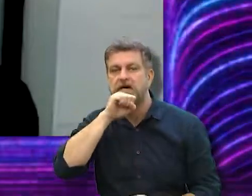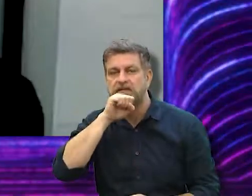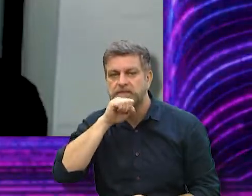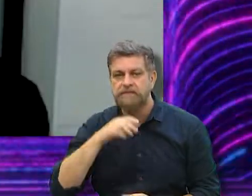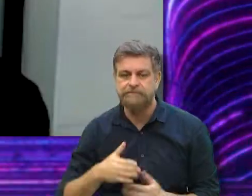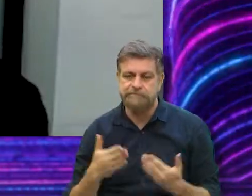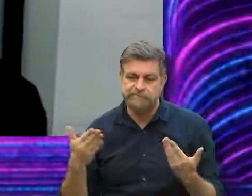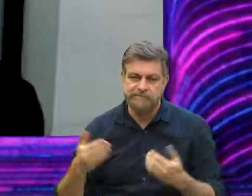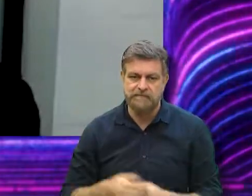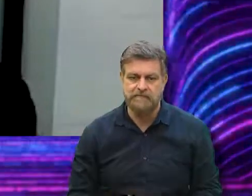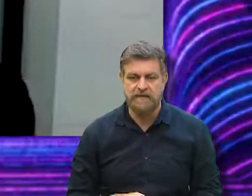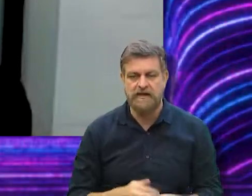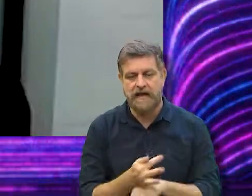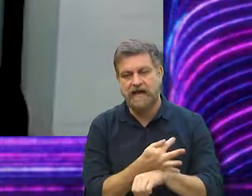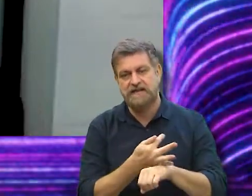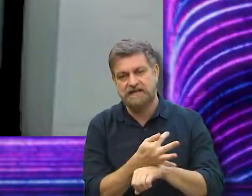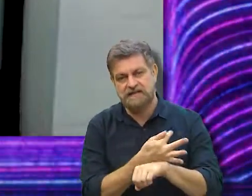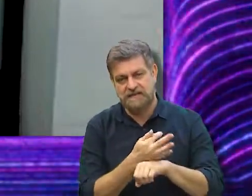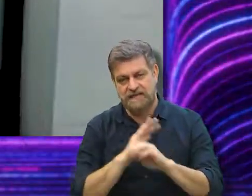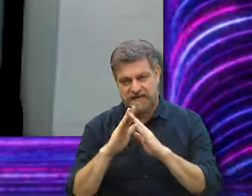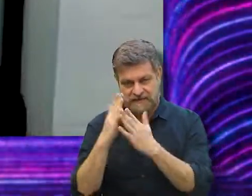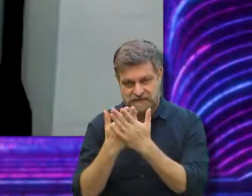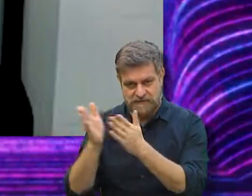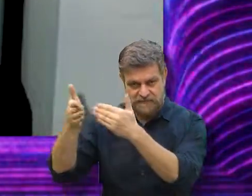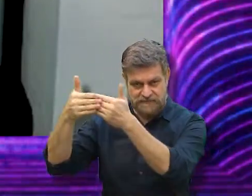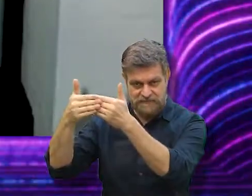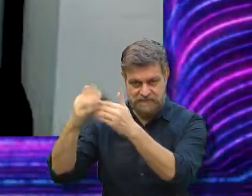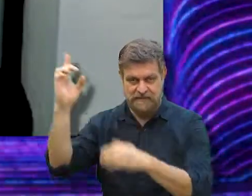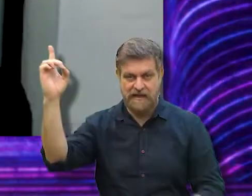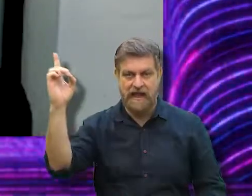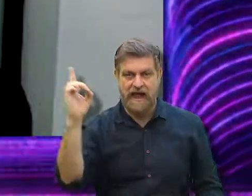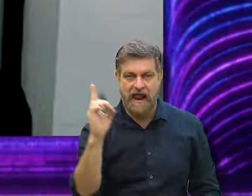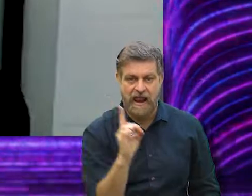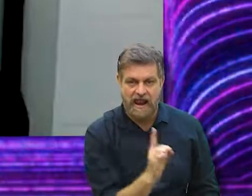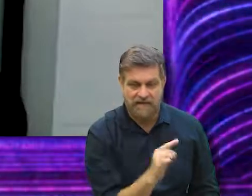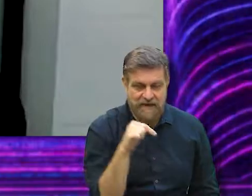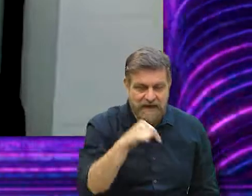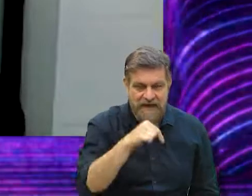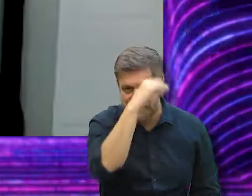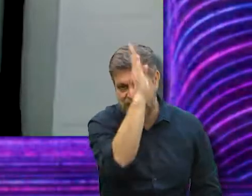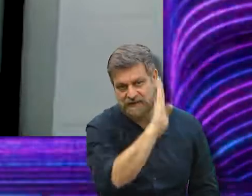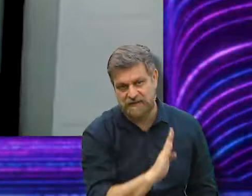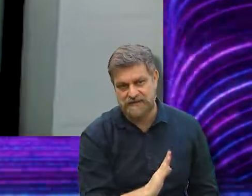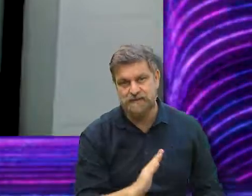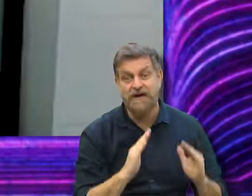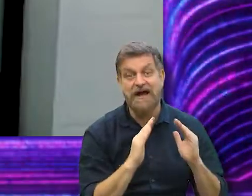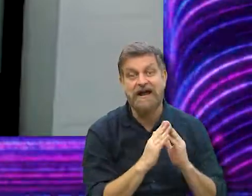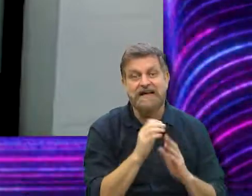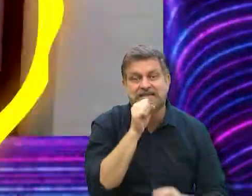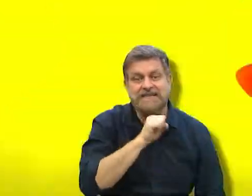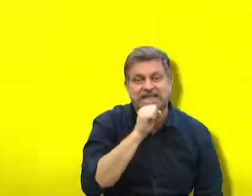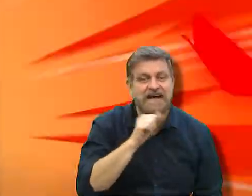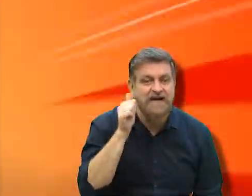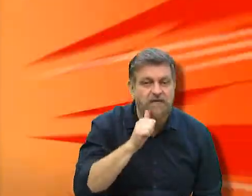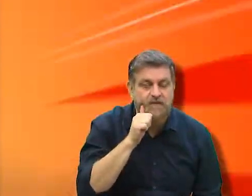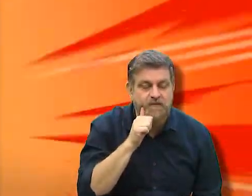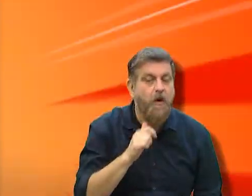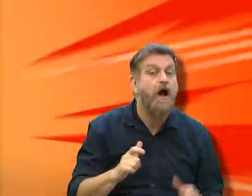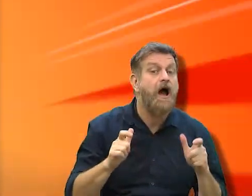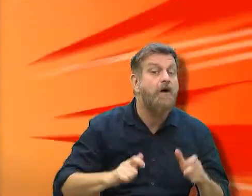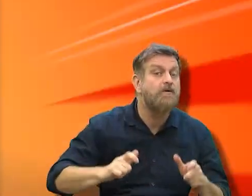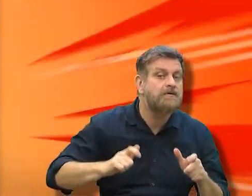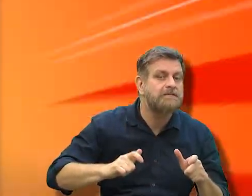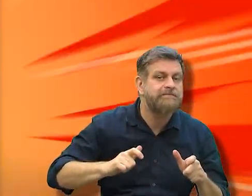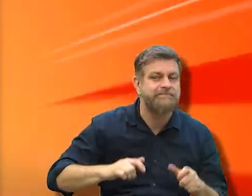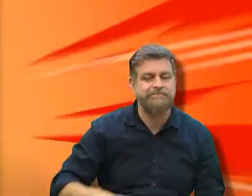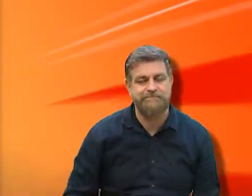mas ela se vê tendo que passar as férias escolares na casa dos avós maternos.